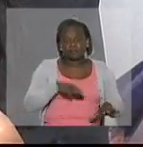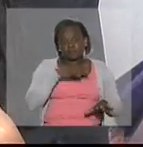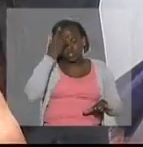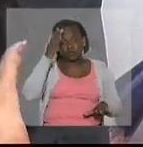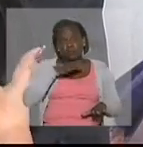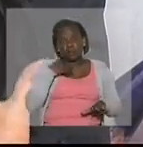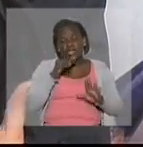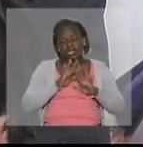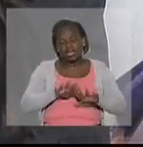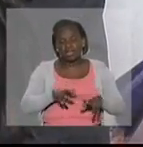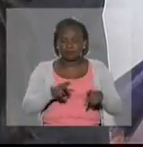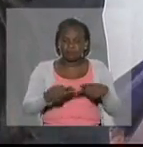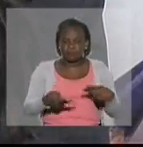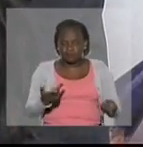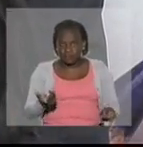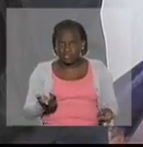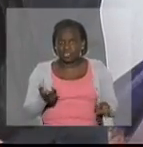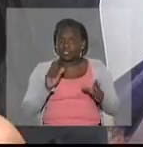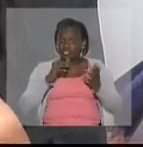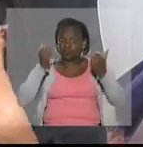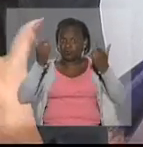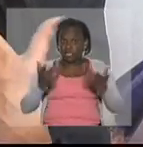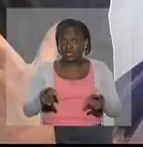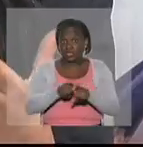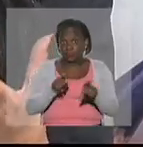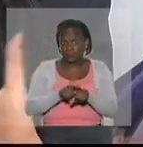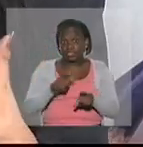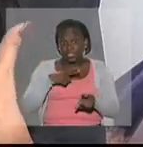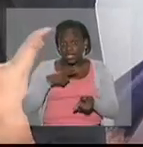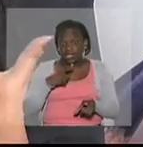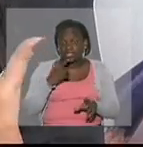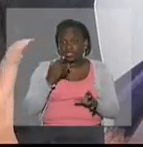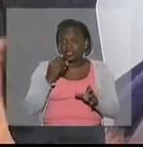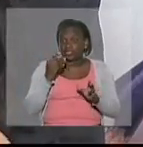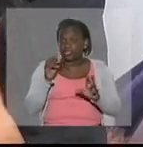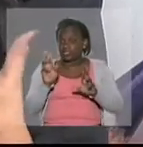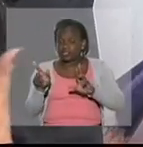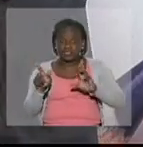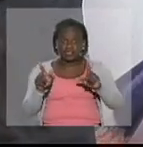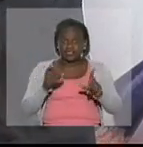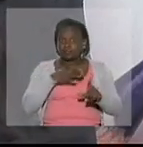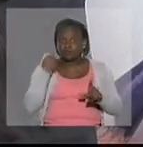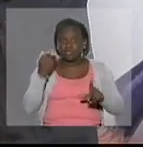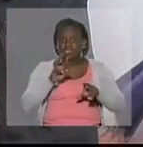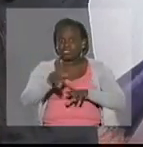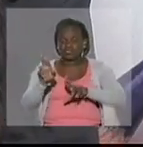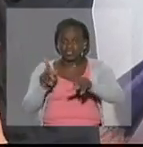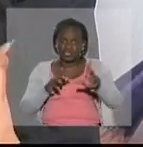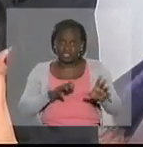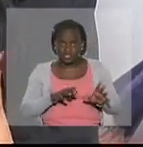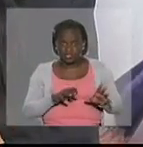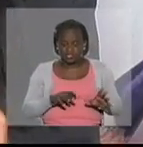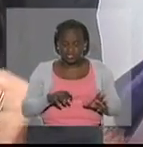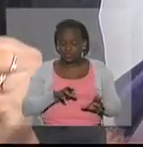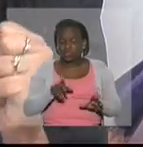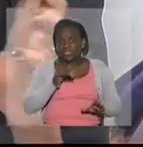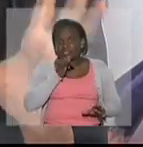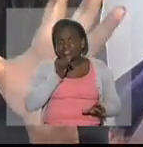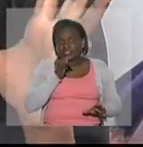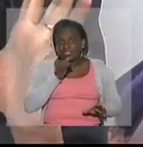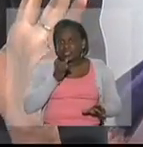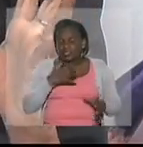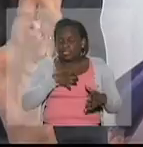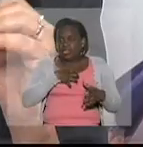mais tranquilo então que tinha mortes mais tranquilas para mostrar também essa Face As Faces da Morte né que não é aquela coisa